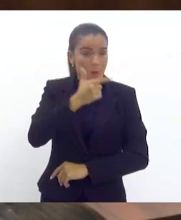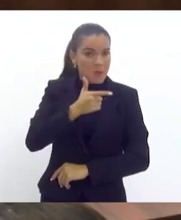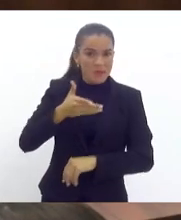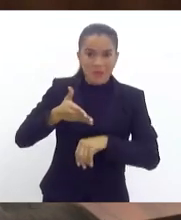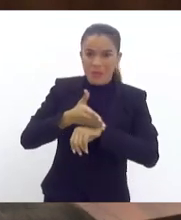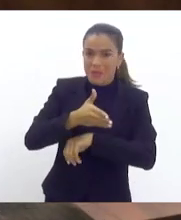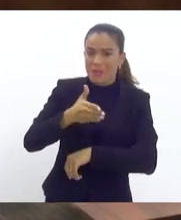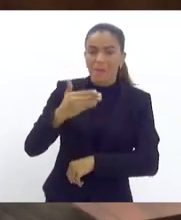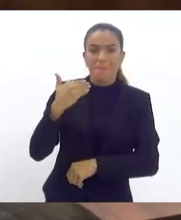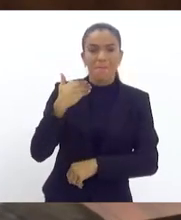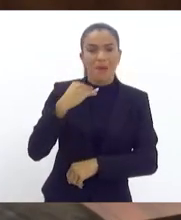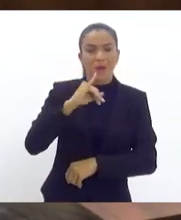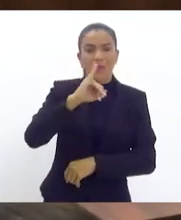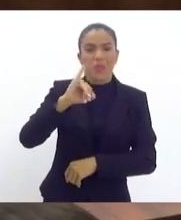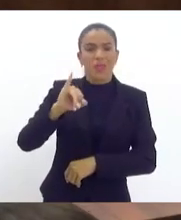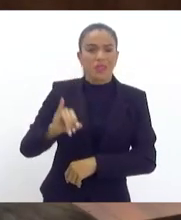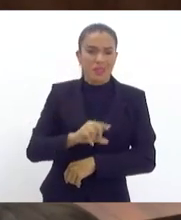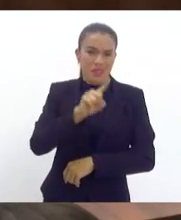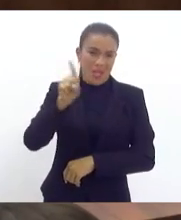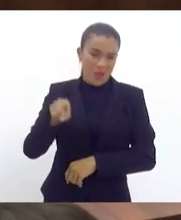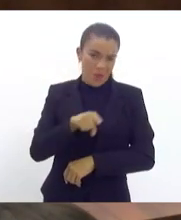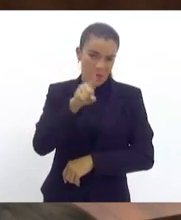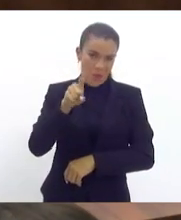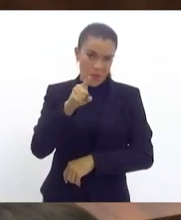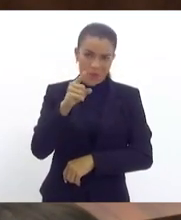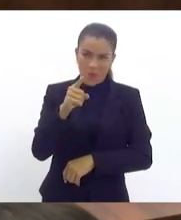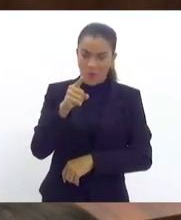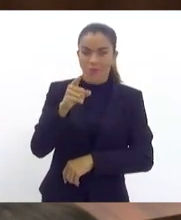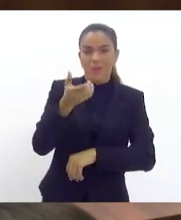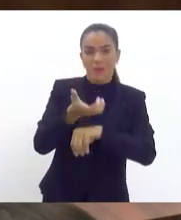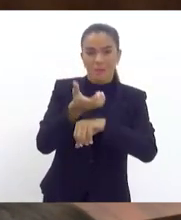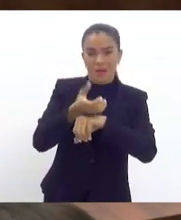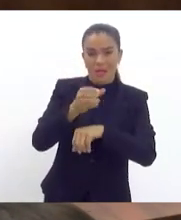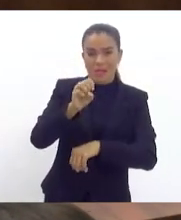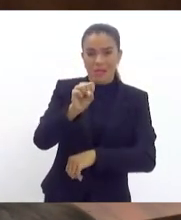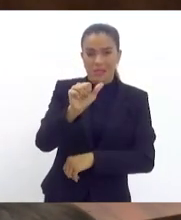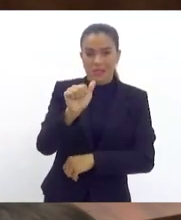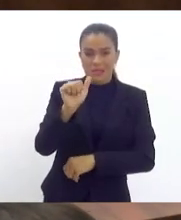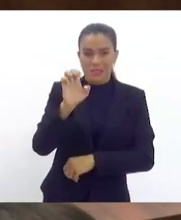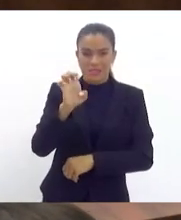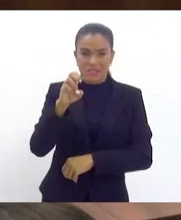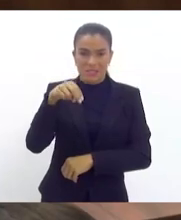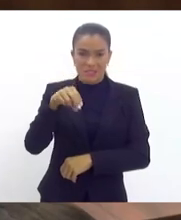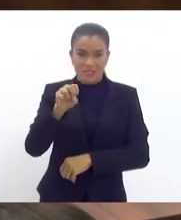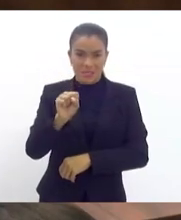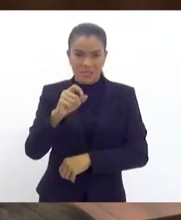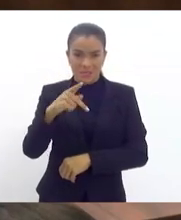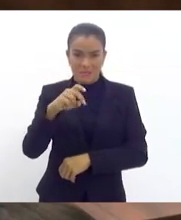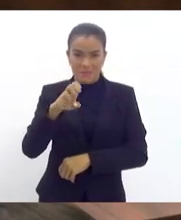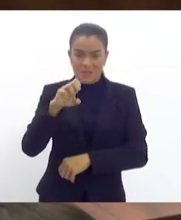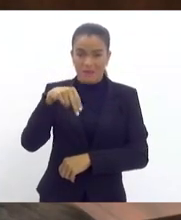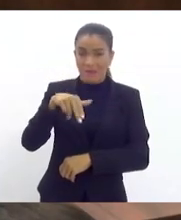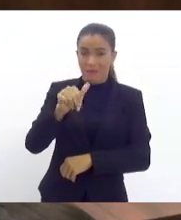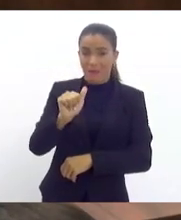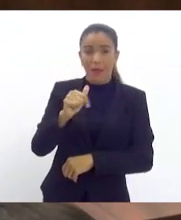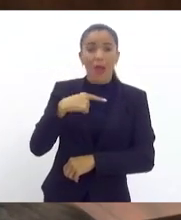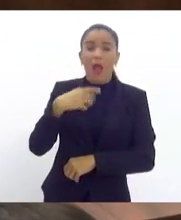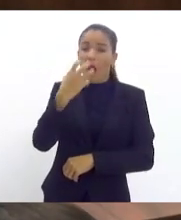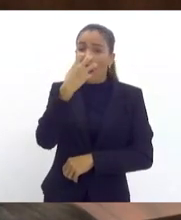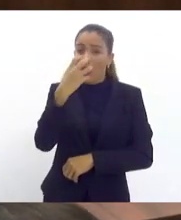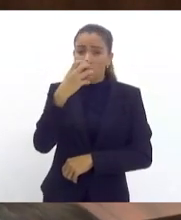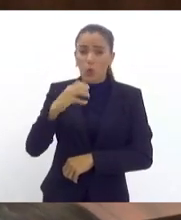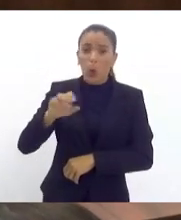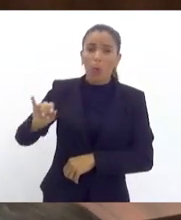ali na praça Saens Penha em frente a Pinto Figueiredo porque tinha cachorros para tudo que é lugar